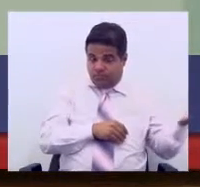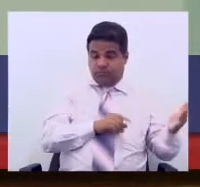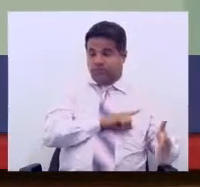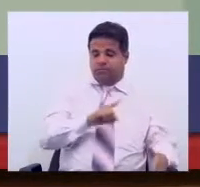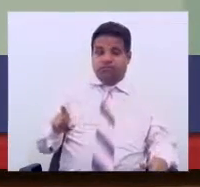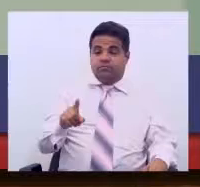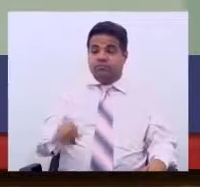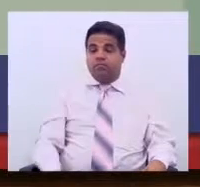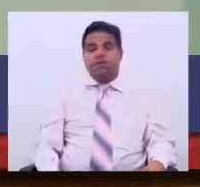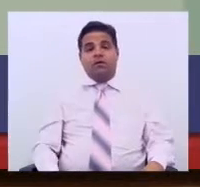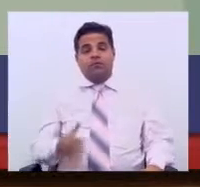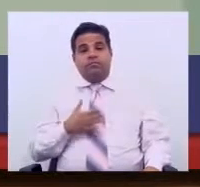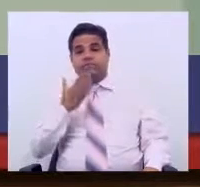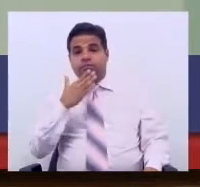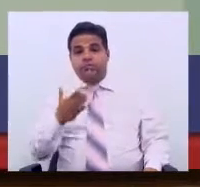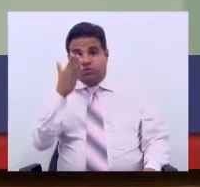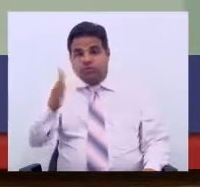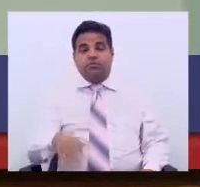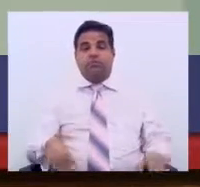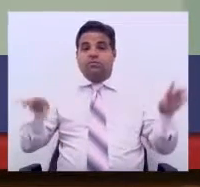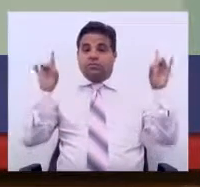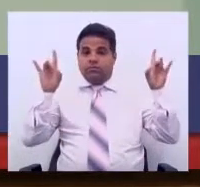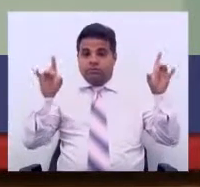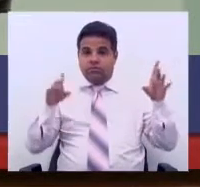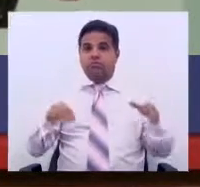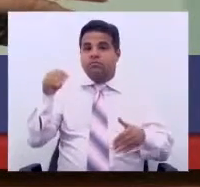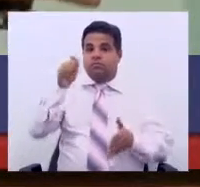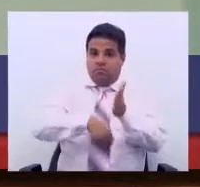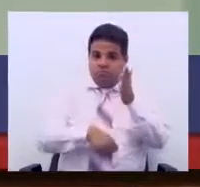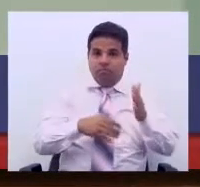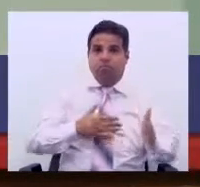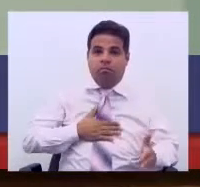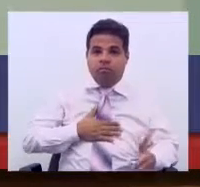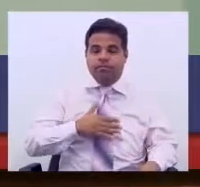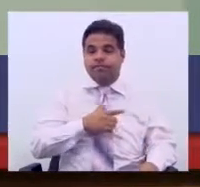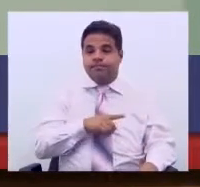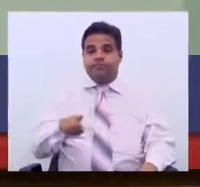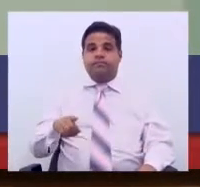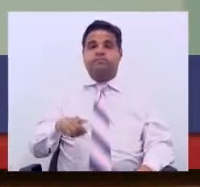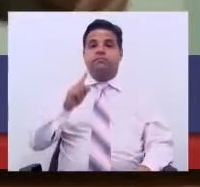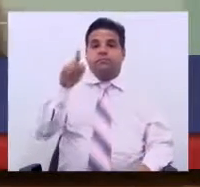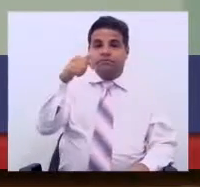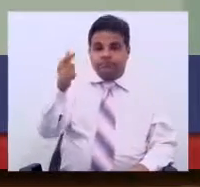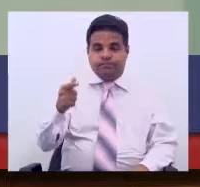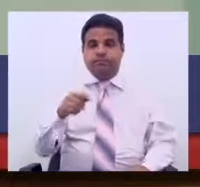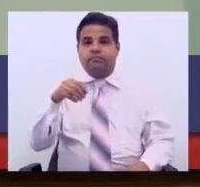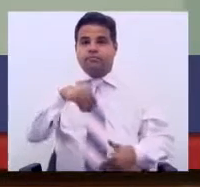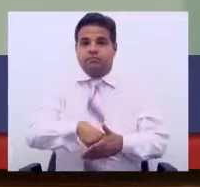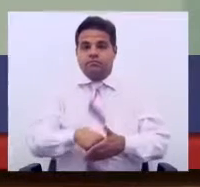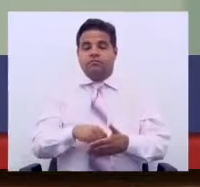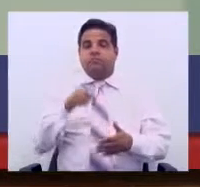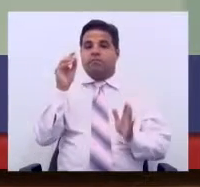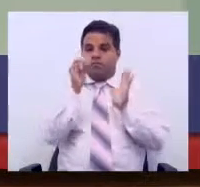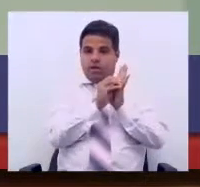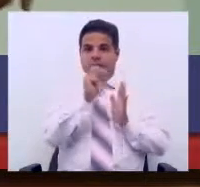não. Aí pedi para a Vossa Excelência registrar meu voto não, mas nós alteramos. Posteriormente, meu voto foi registrado como